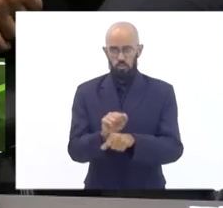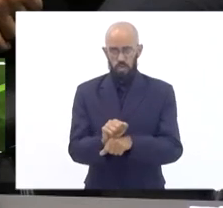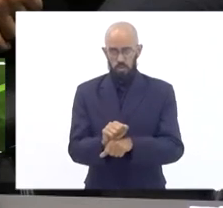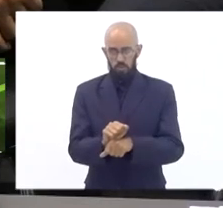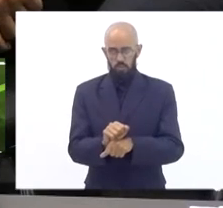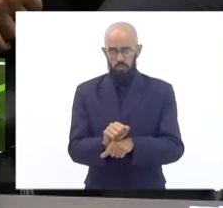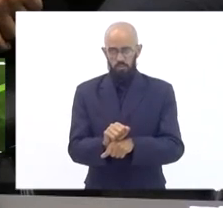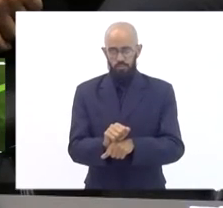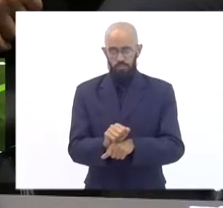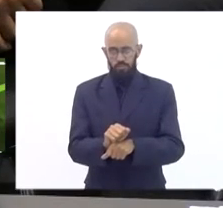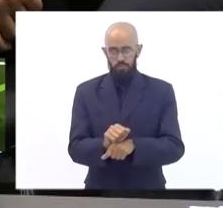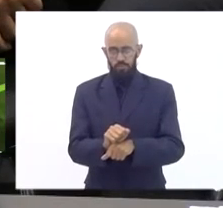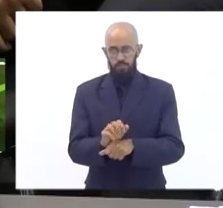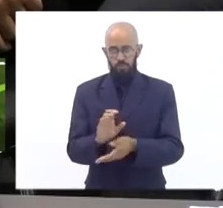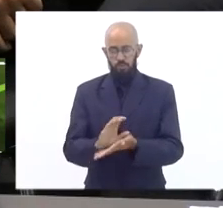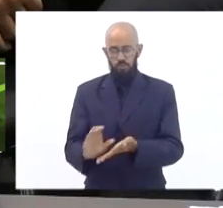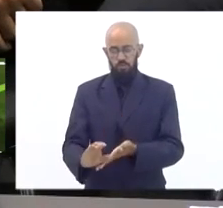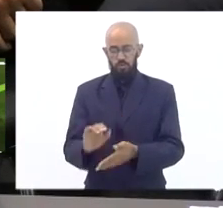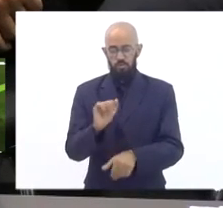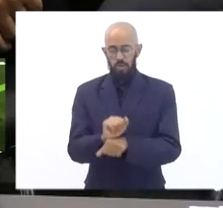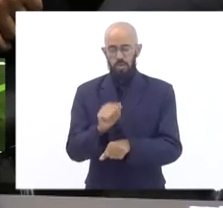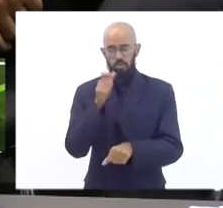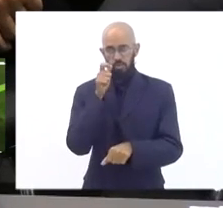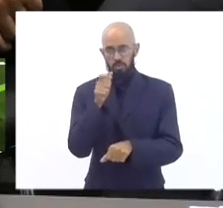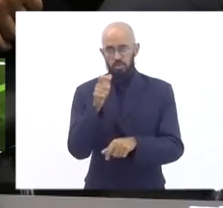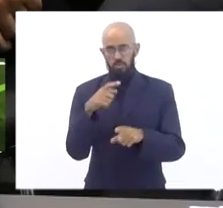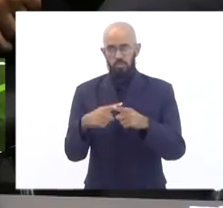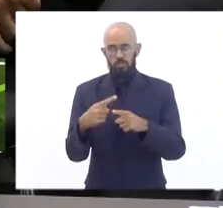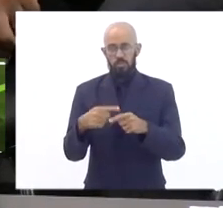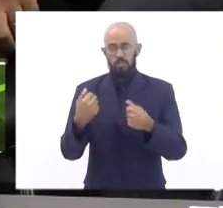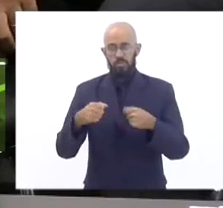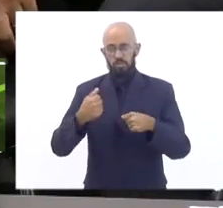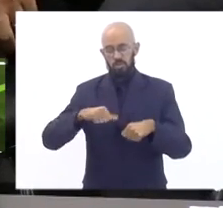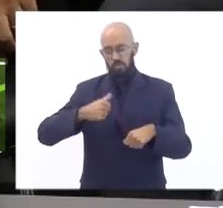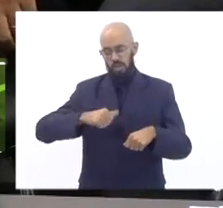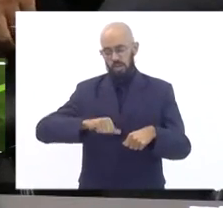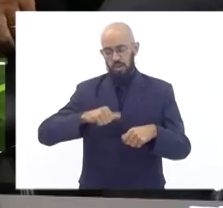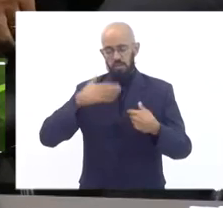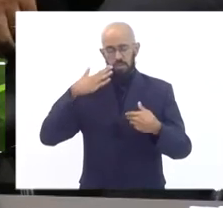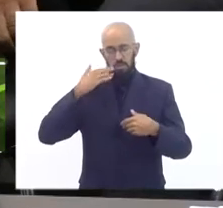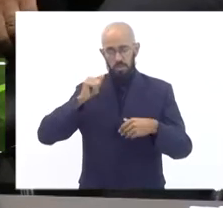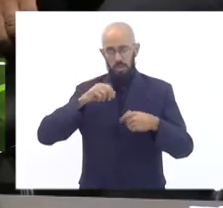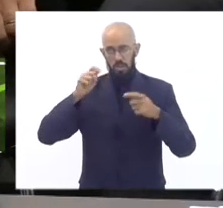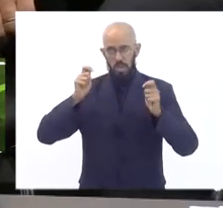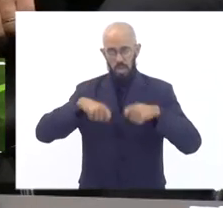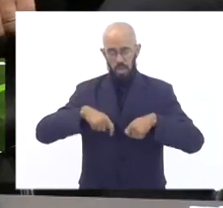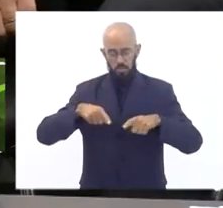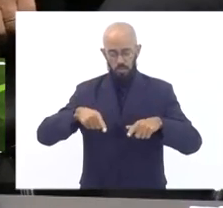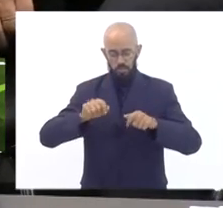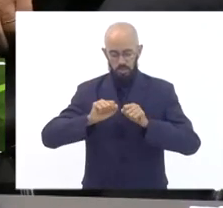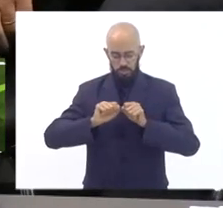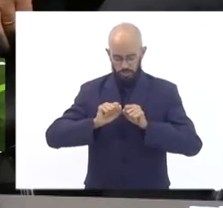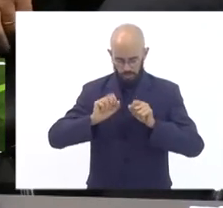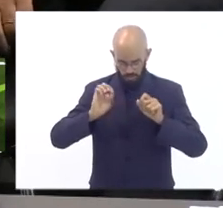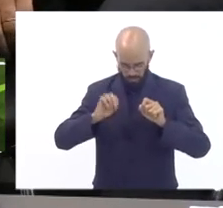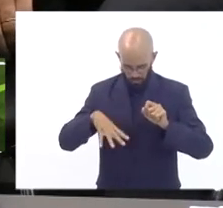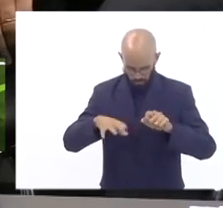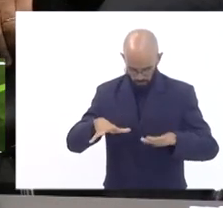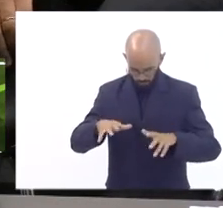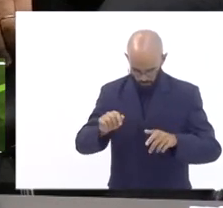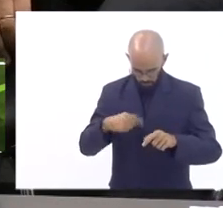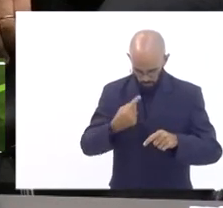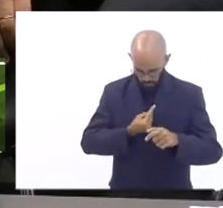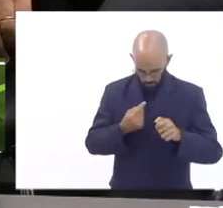não demonstrou ainda interesse, porque ele precisa avaliar como é que as coisas vão seguir. Então, é possível, sim, a gente fazer